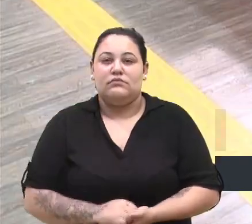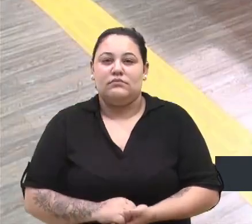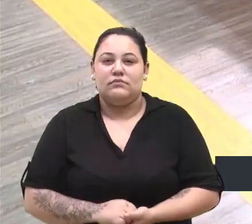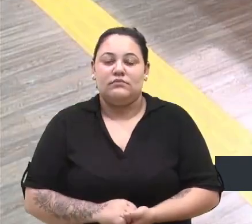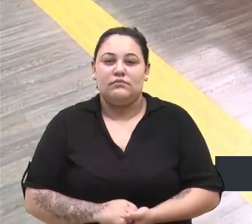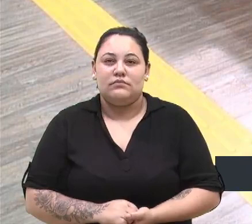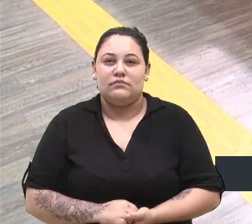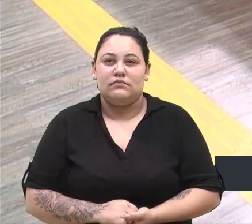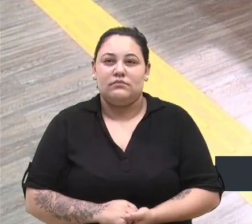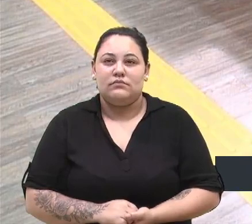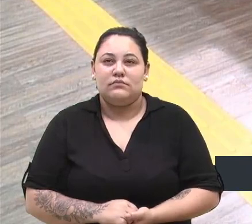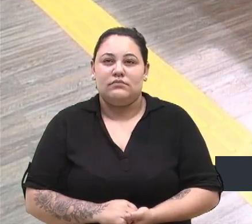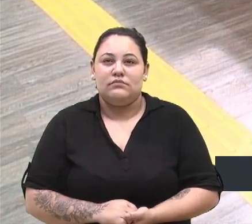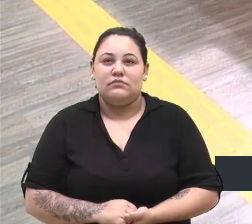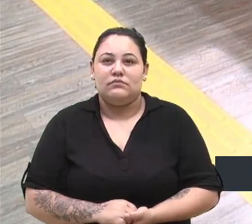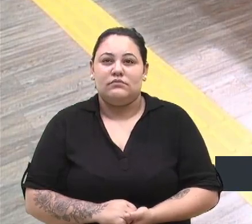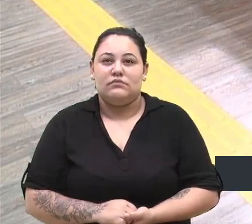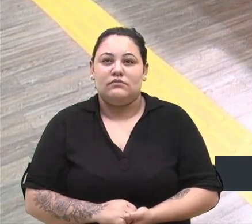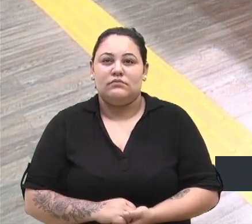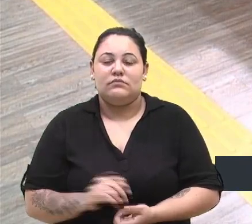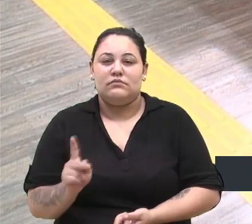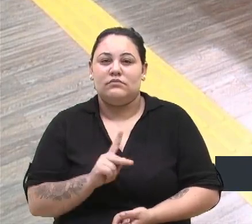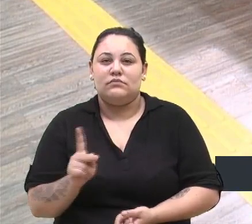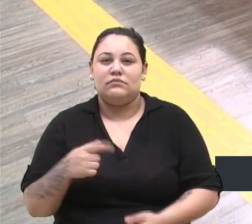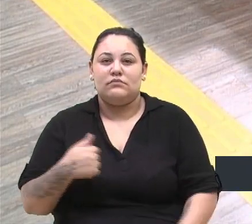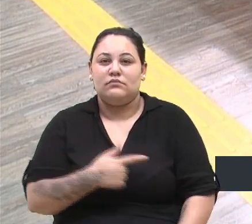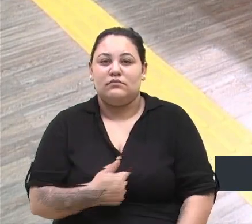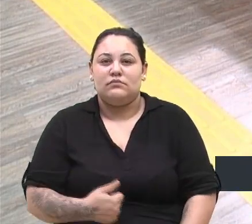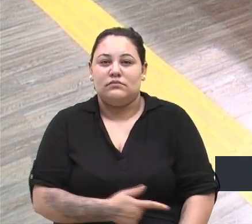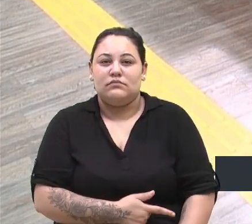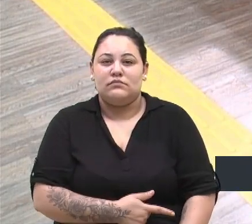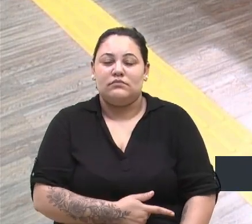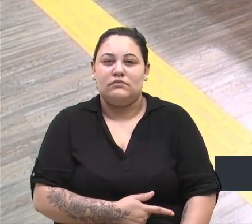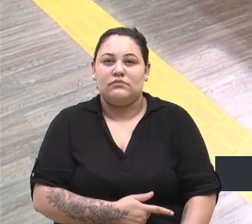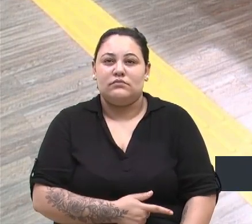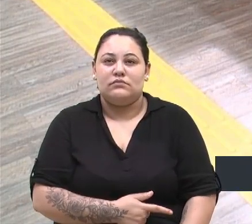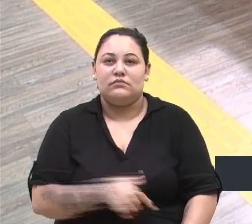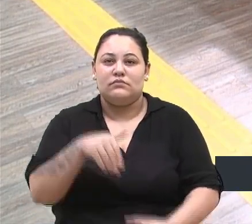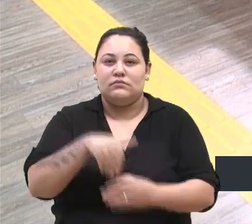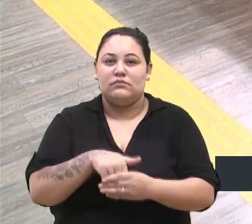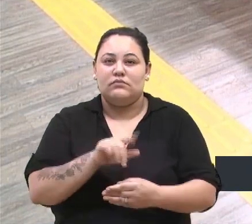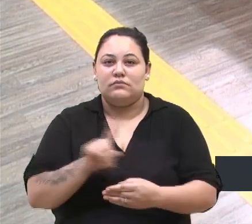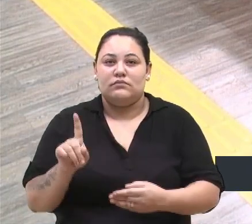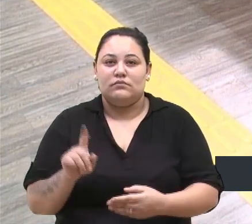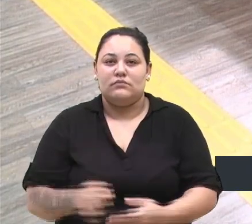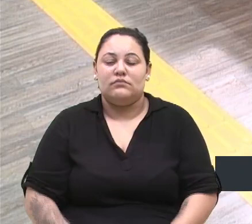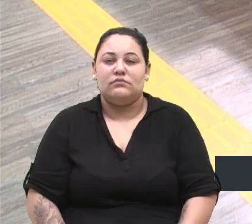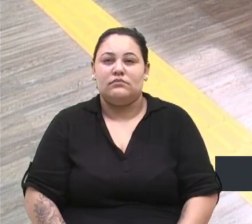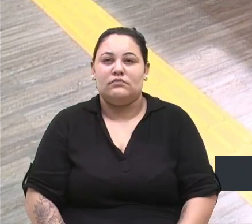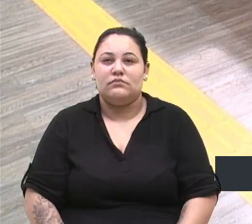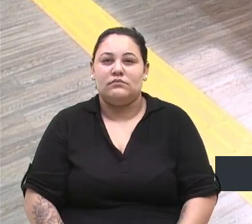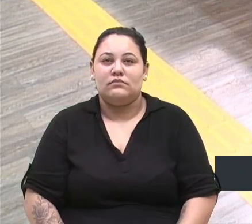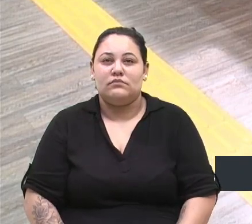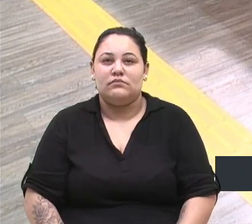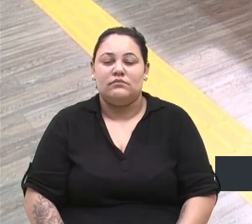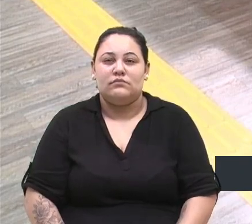presidente Professor zanquim como vota voto não senhor presidente Professor zanquim vota